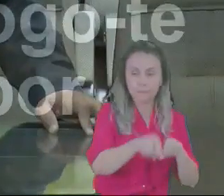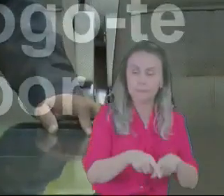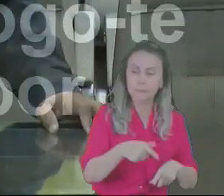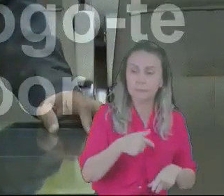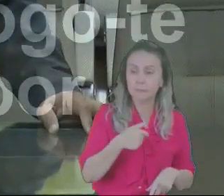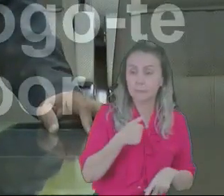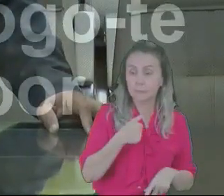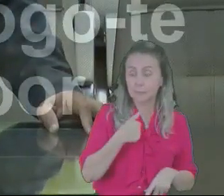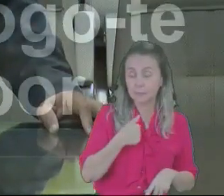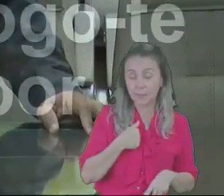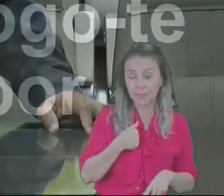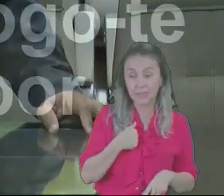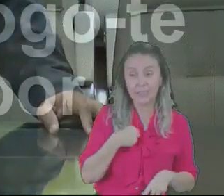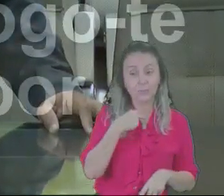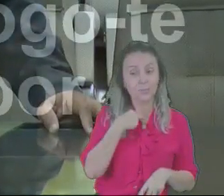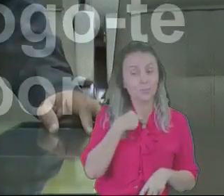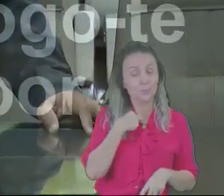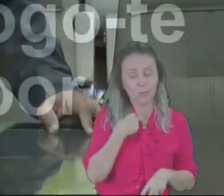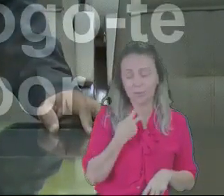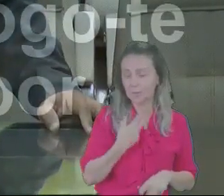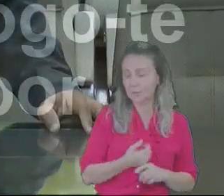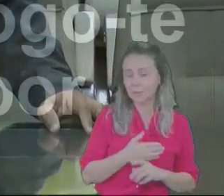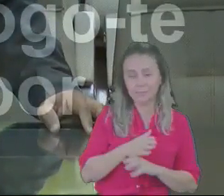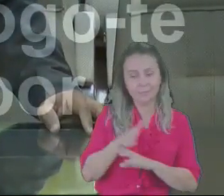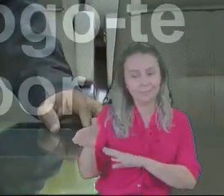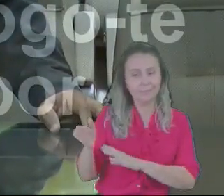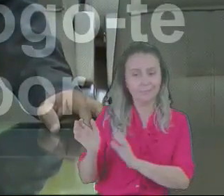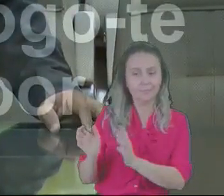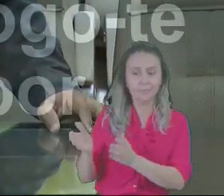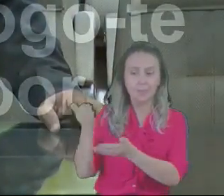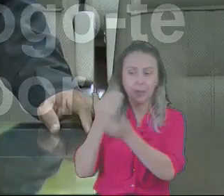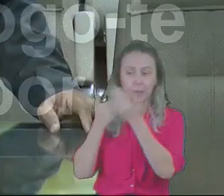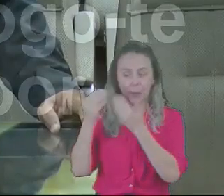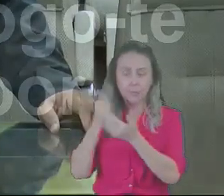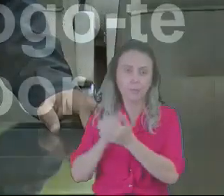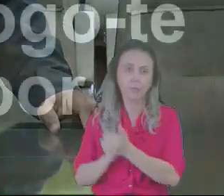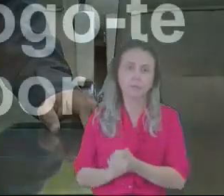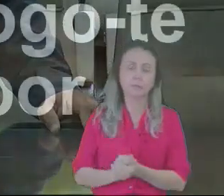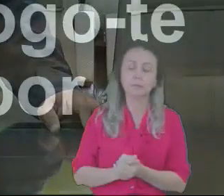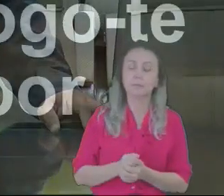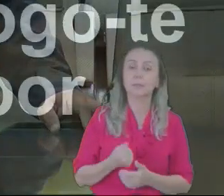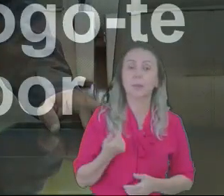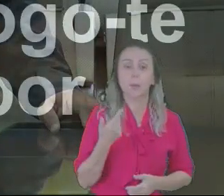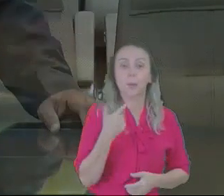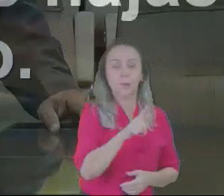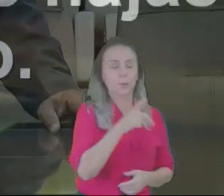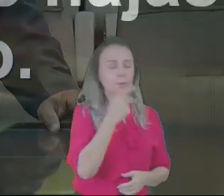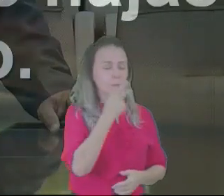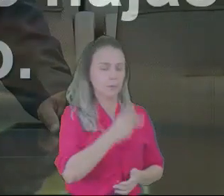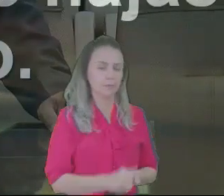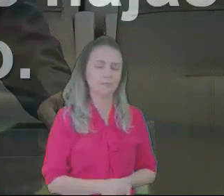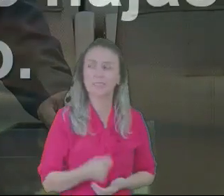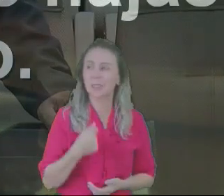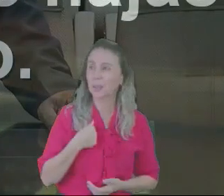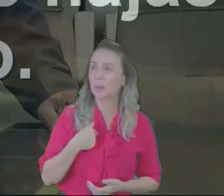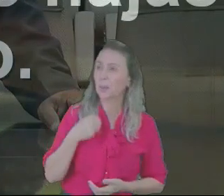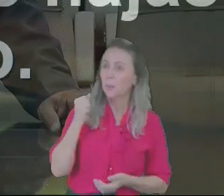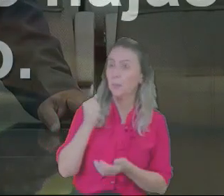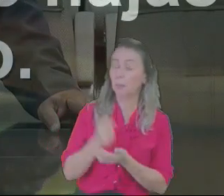por escusado e outro disse comprei 50 juntas de bois